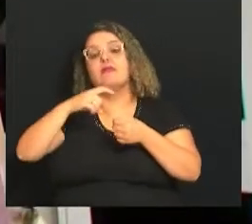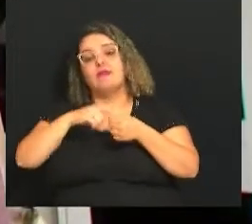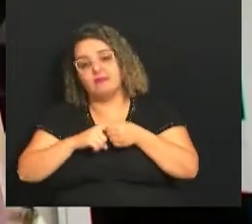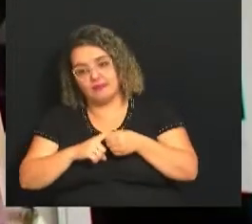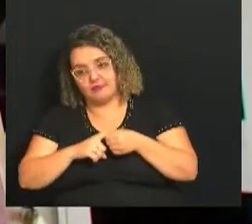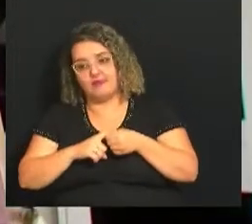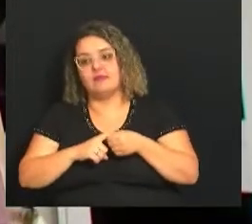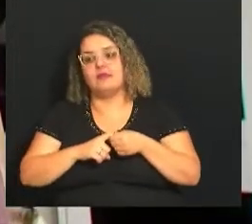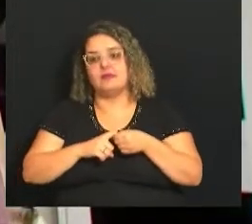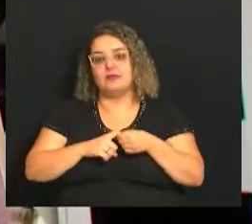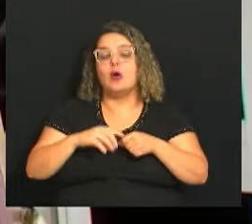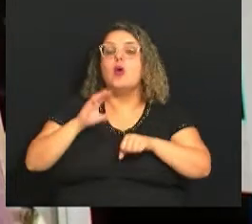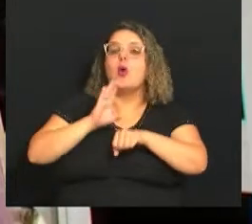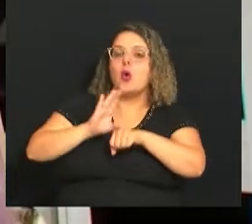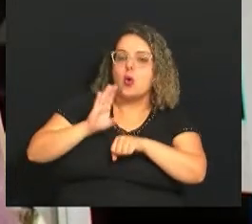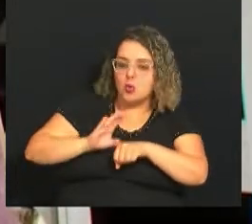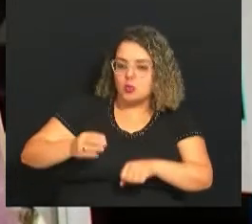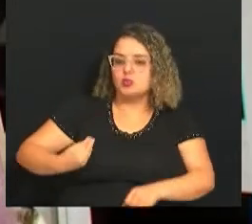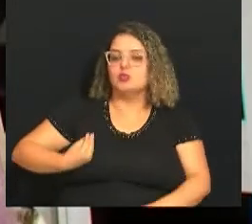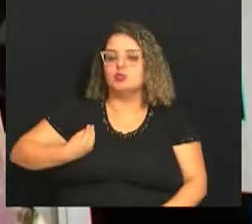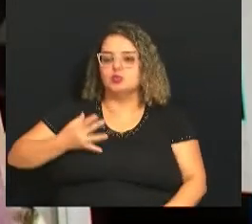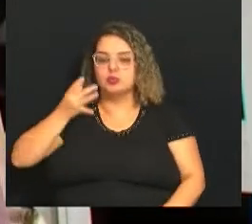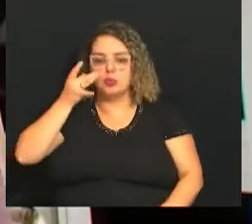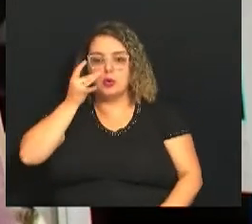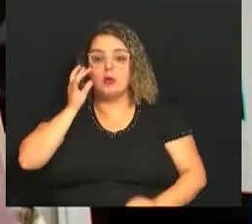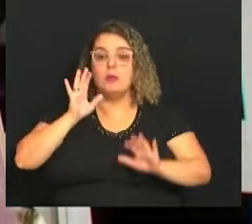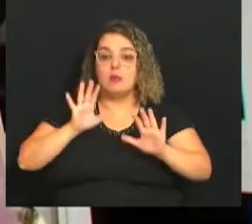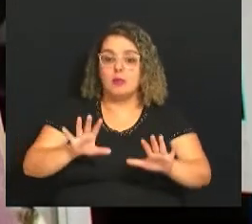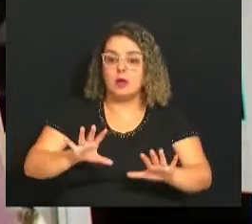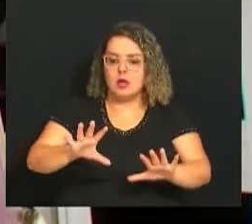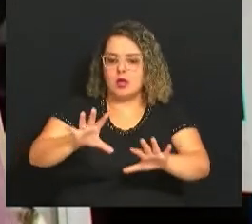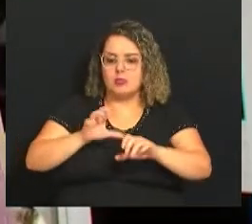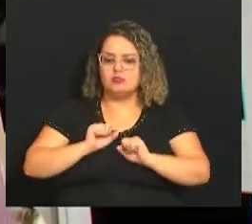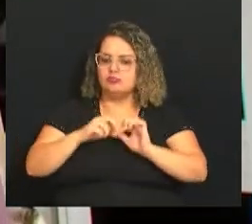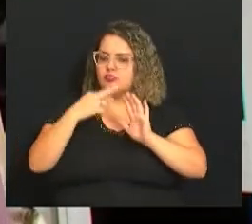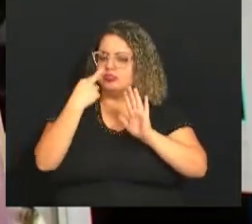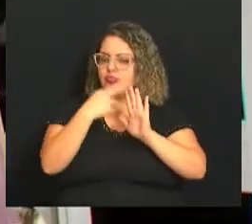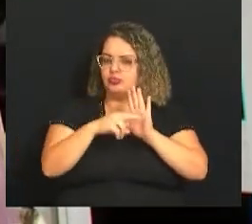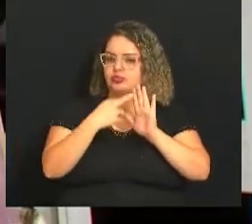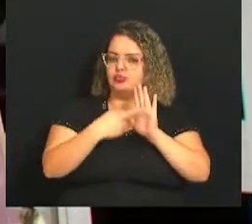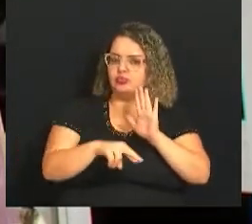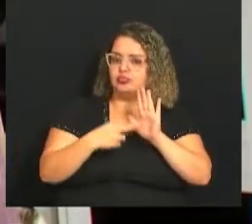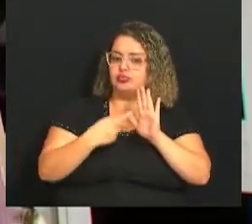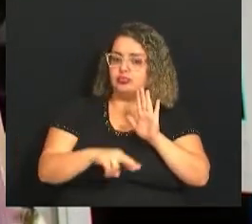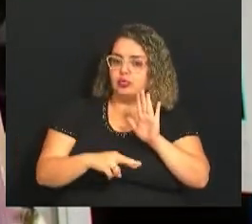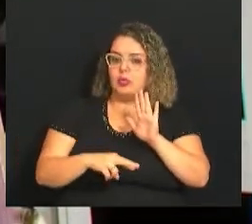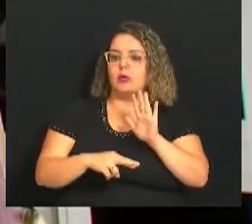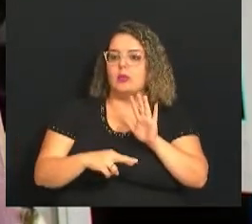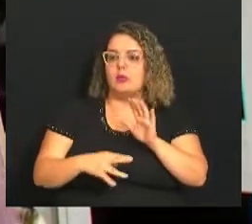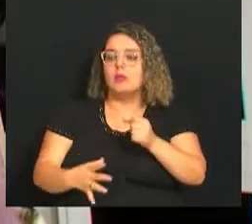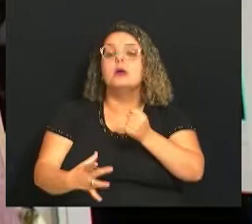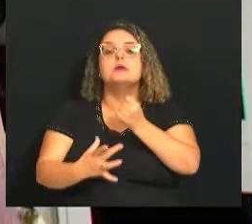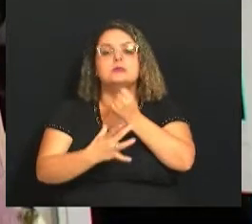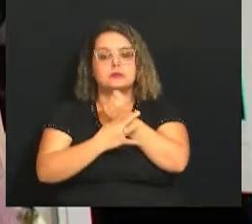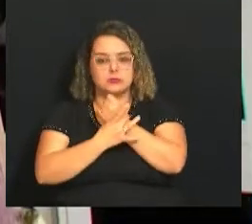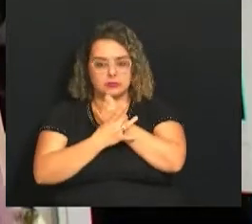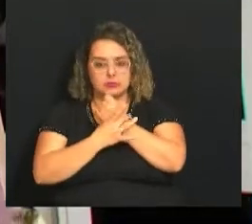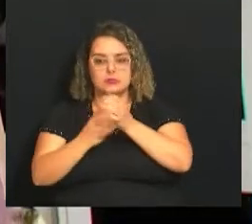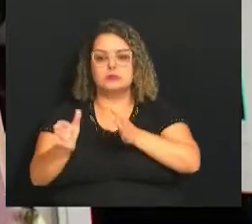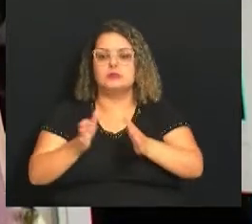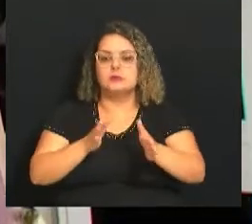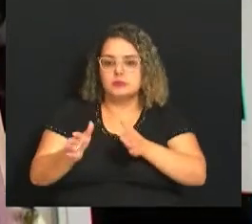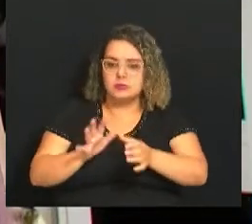com os cursos presenciais, mas adotando um conjunto de medidas para manter a segurança de uma pandemia que